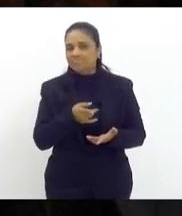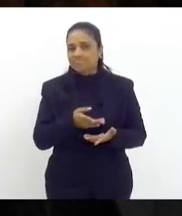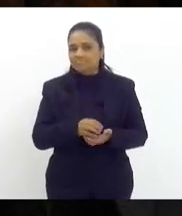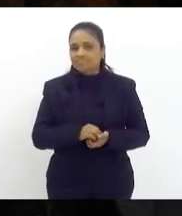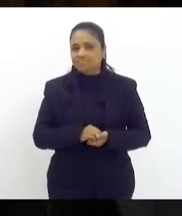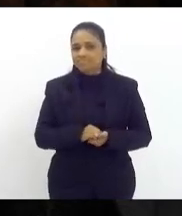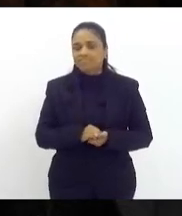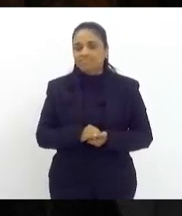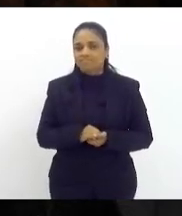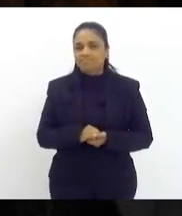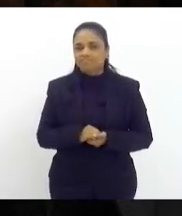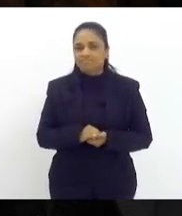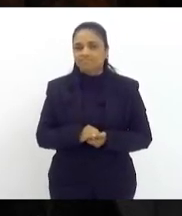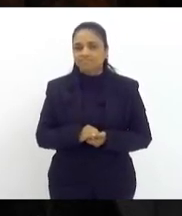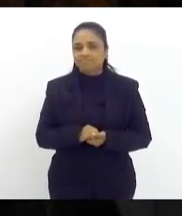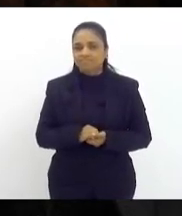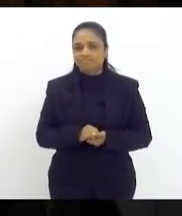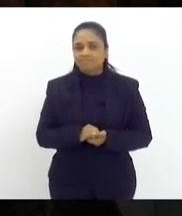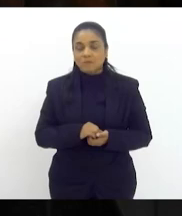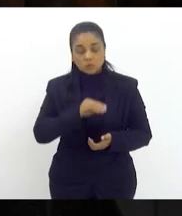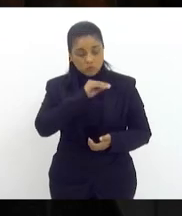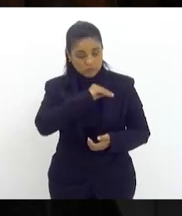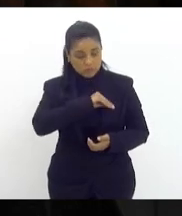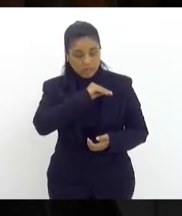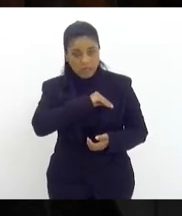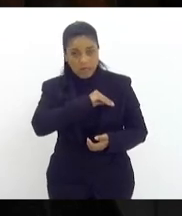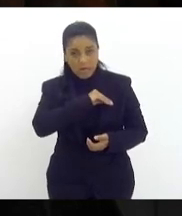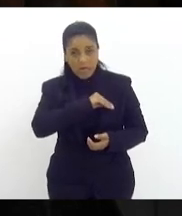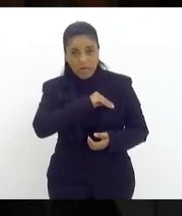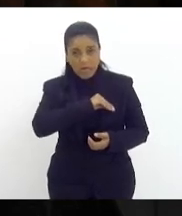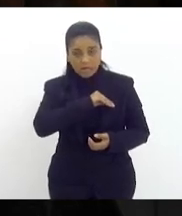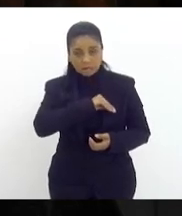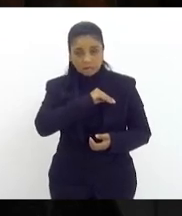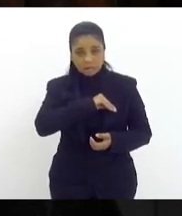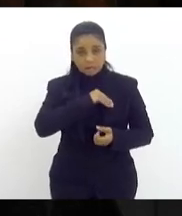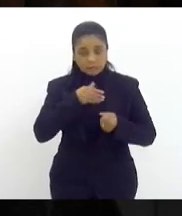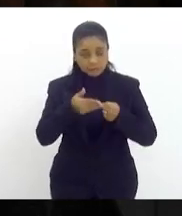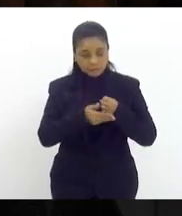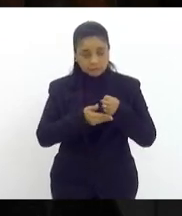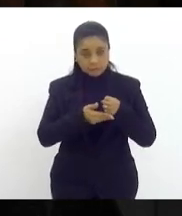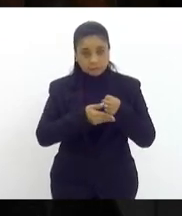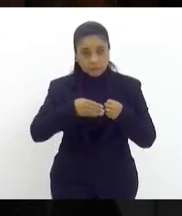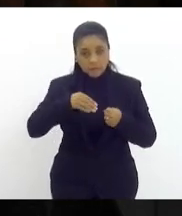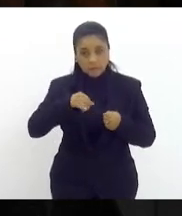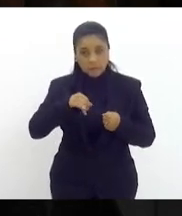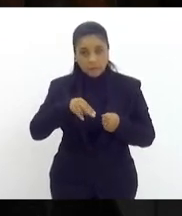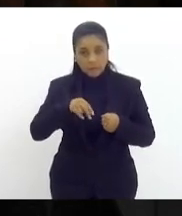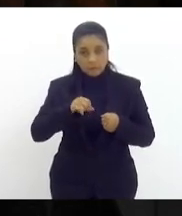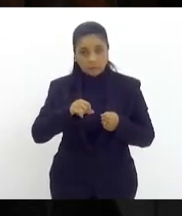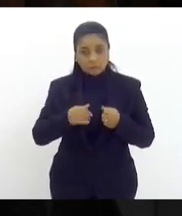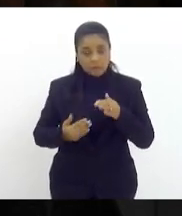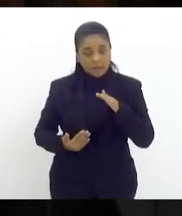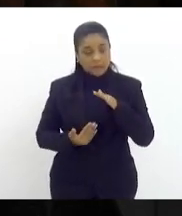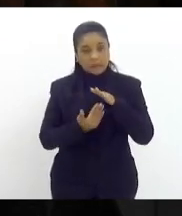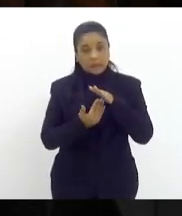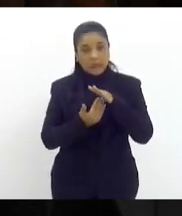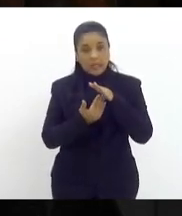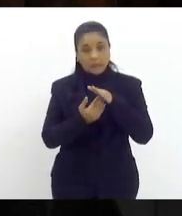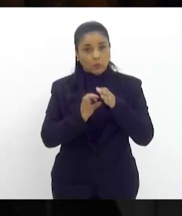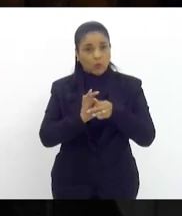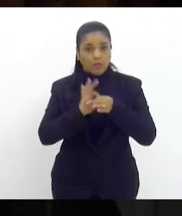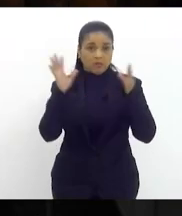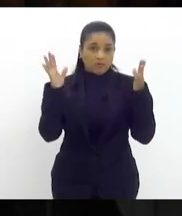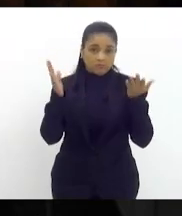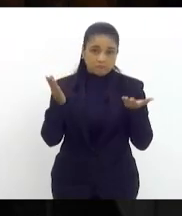o salário mínimo está livre do teto e também